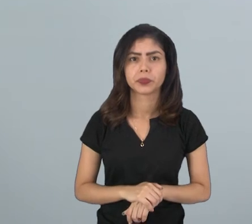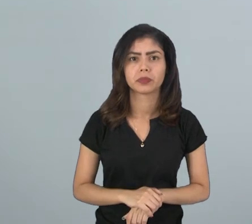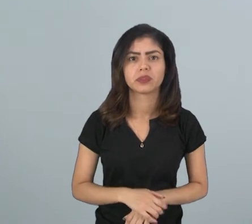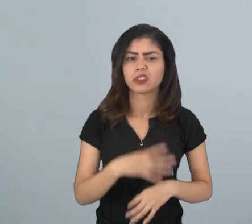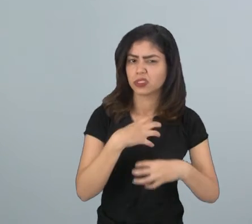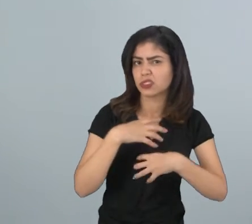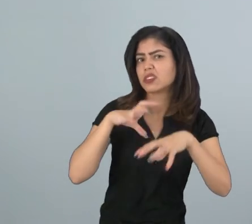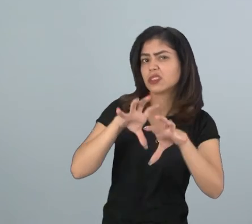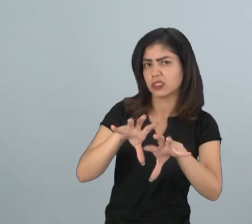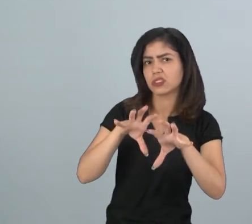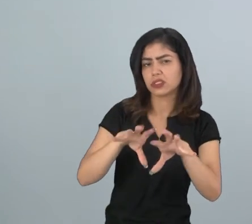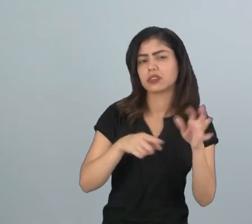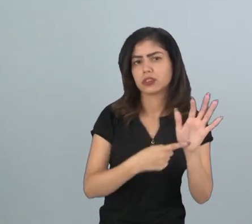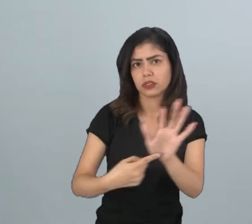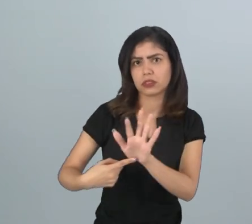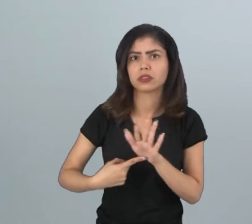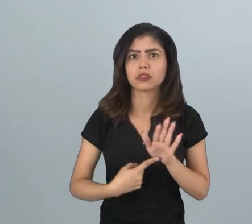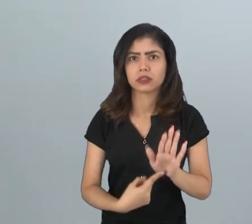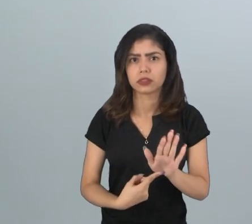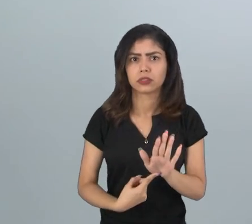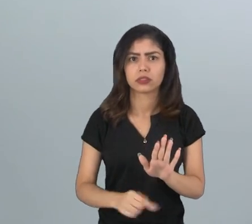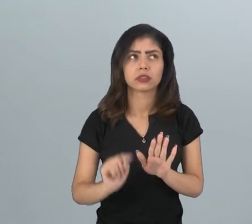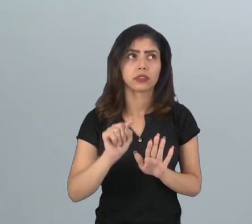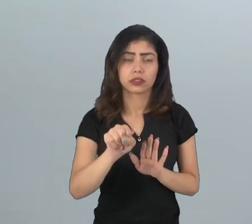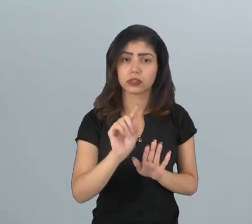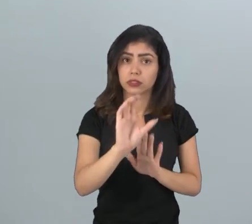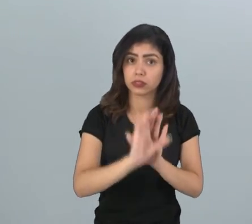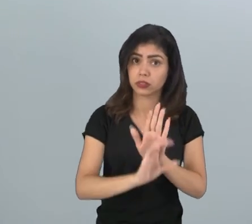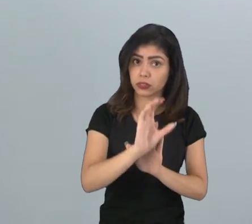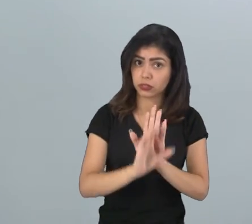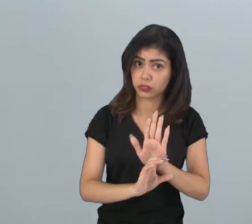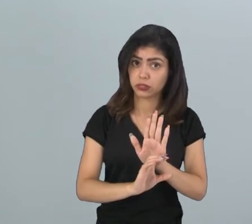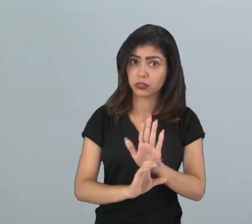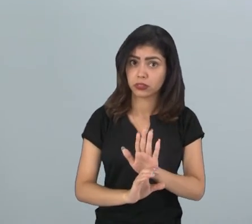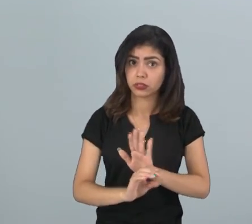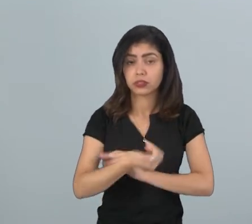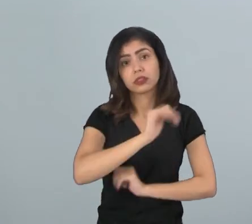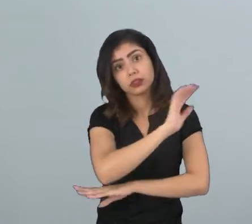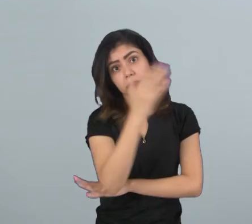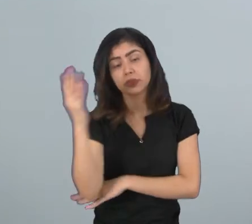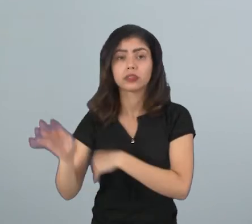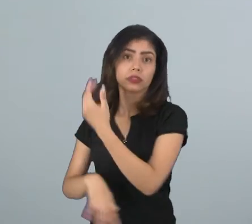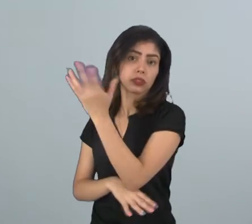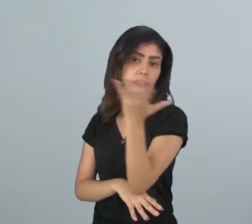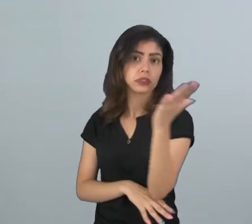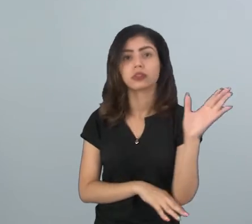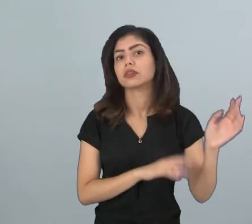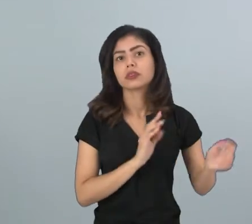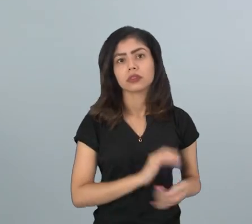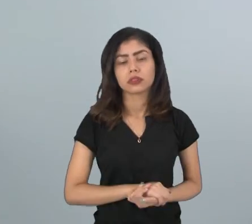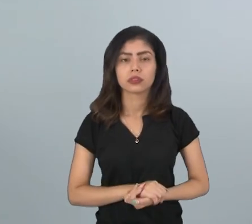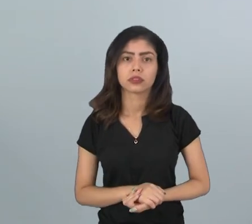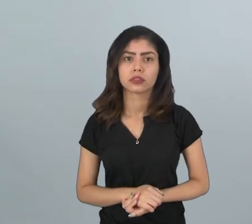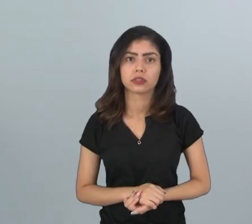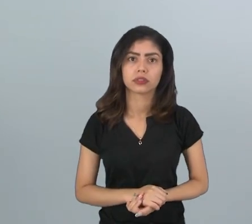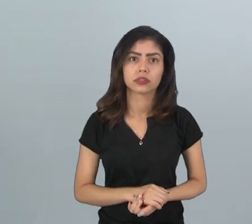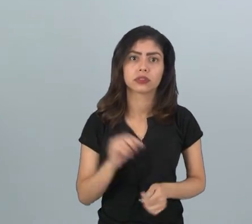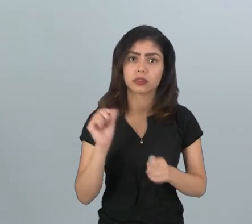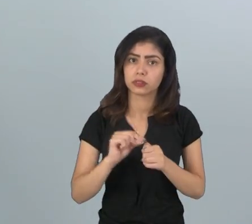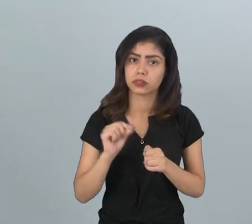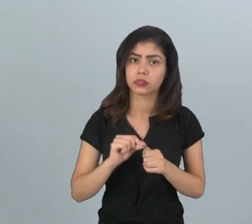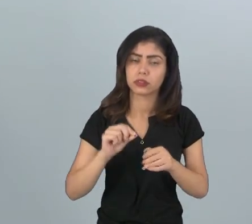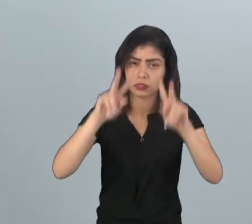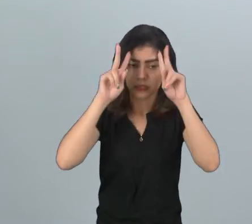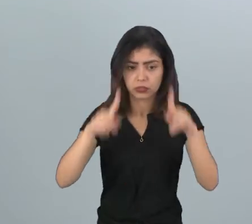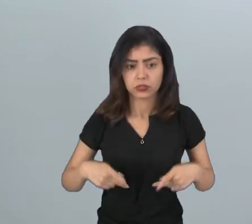esse sentido que está dado aí, nesse conceito de paisagem transformada, paisagem construída, paisagem